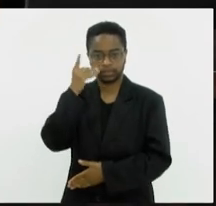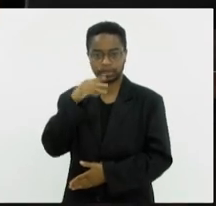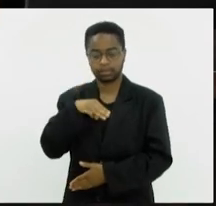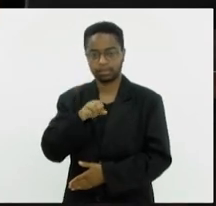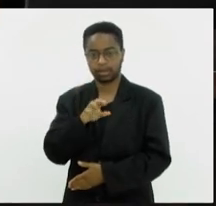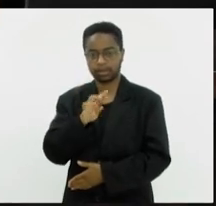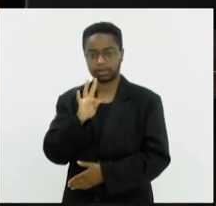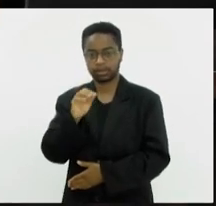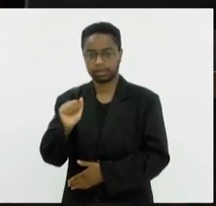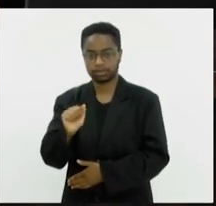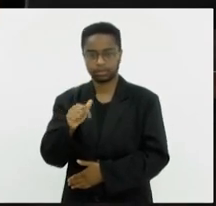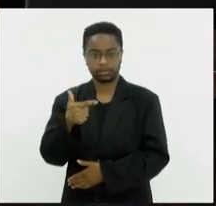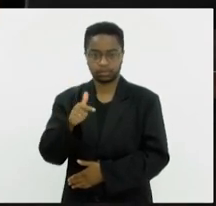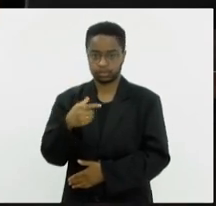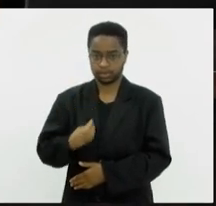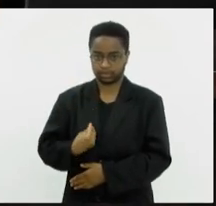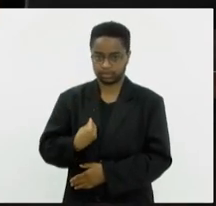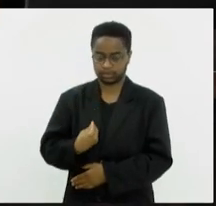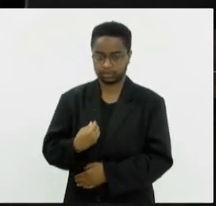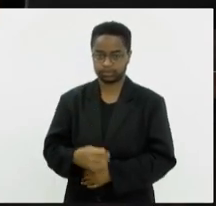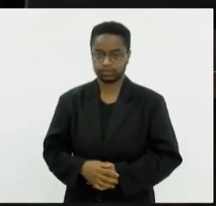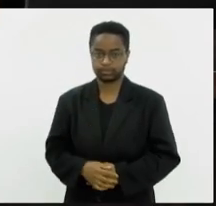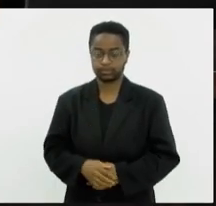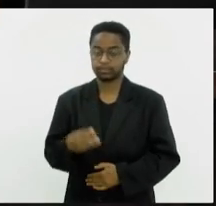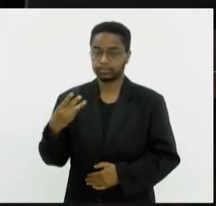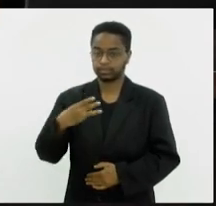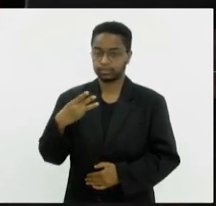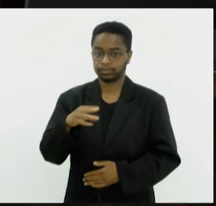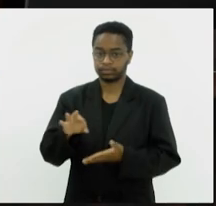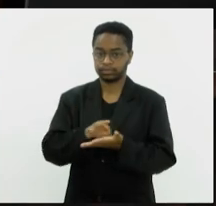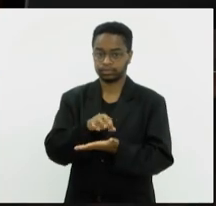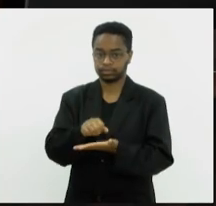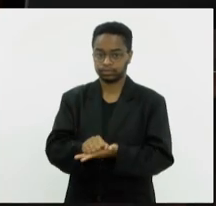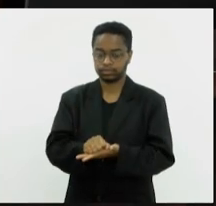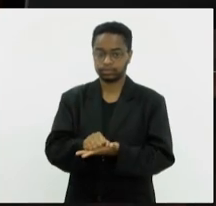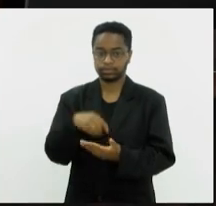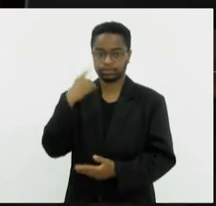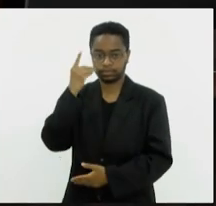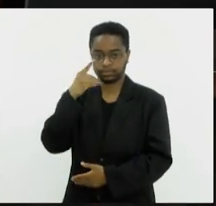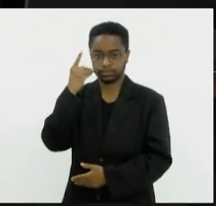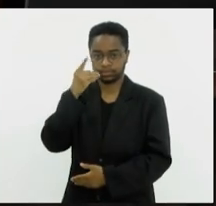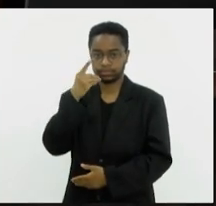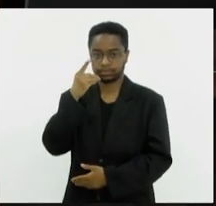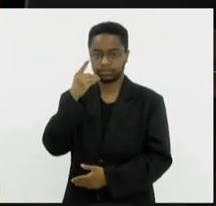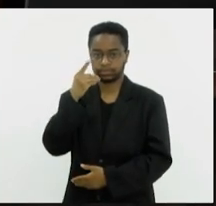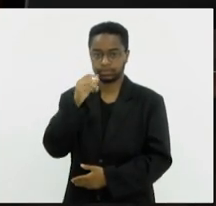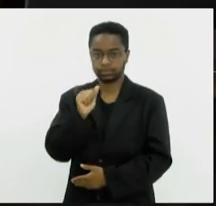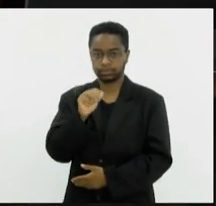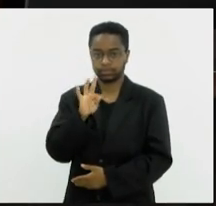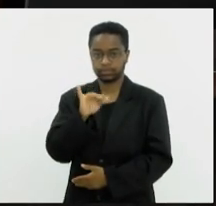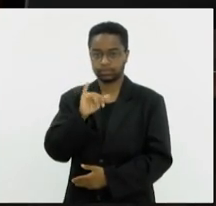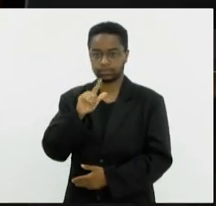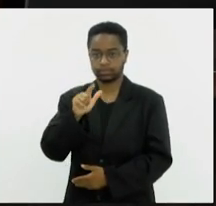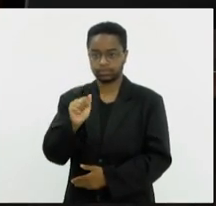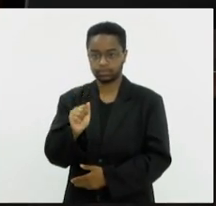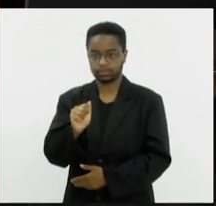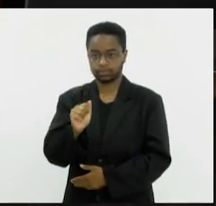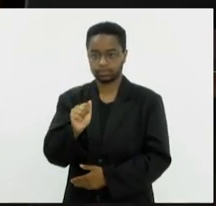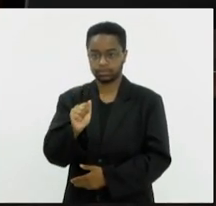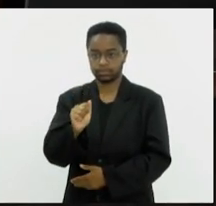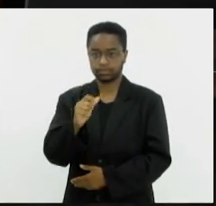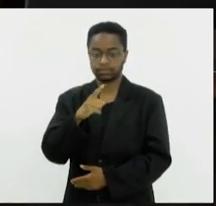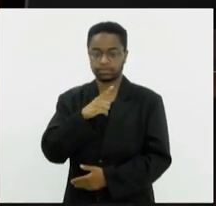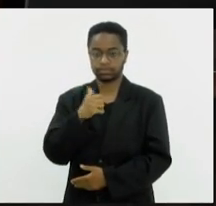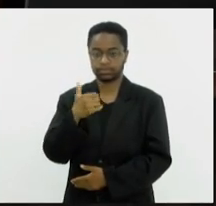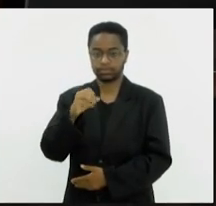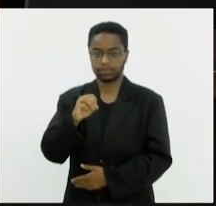Rocha não se encontra presente terceiro escrito para usar da palavra Nobre Deputado Átila Nunes que dispõe